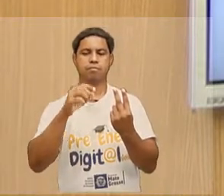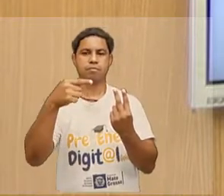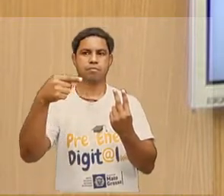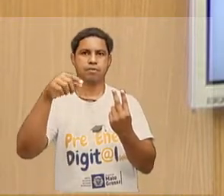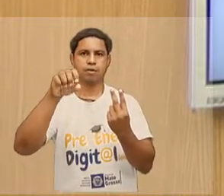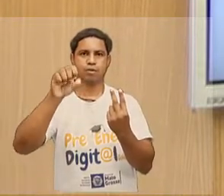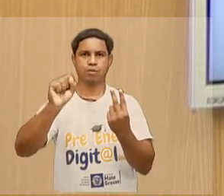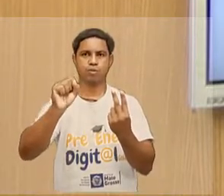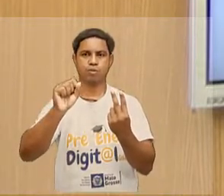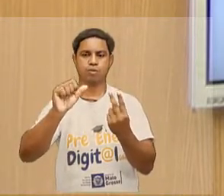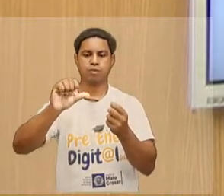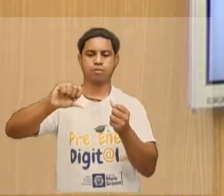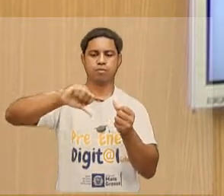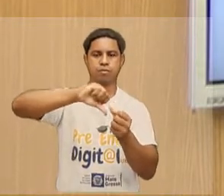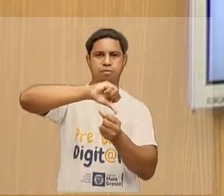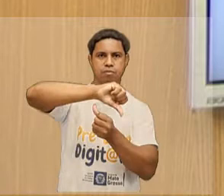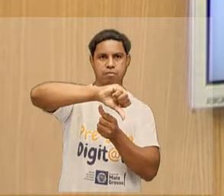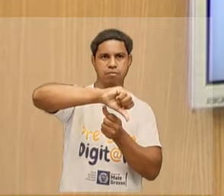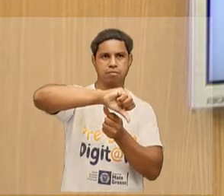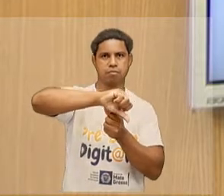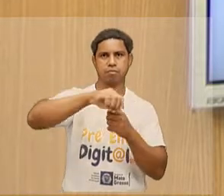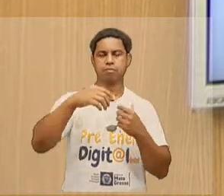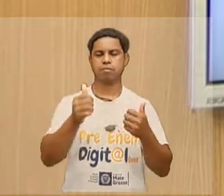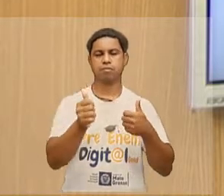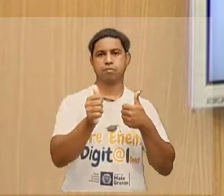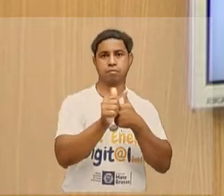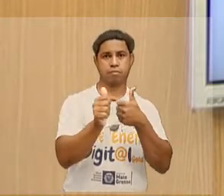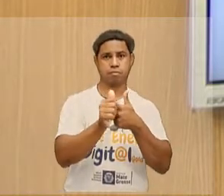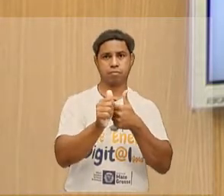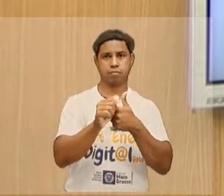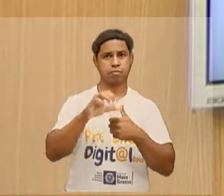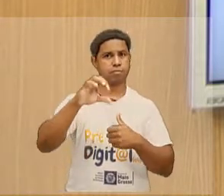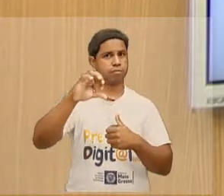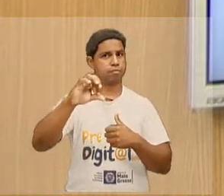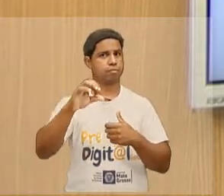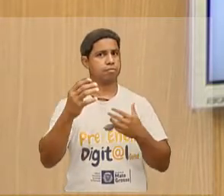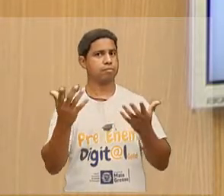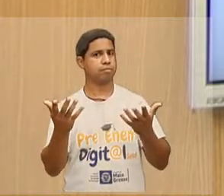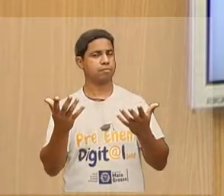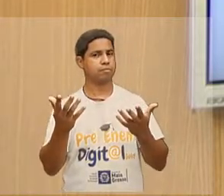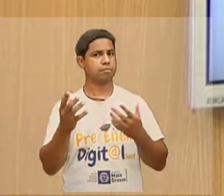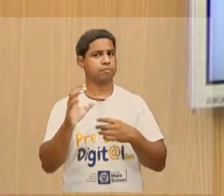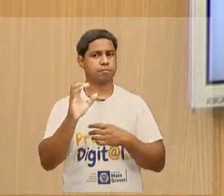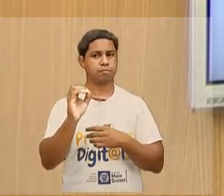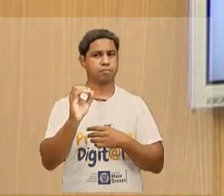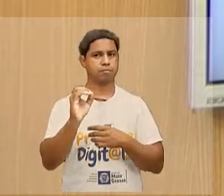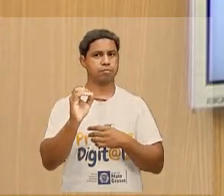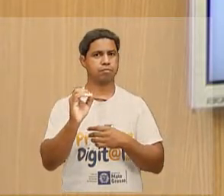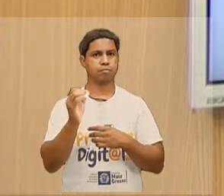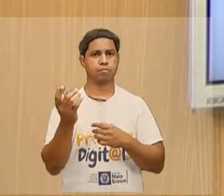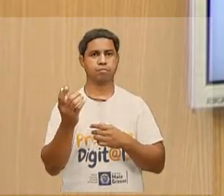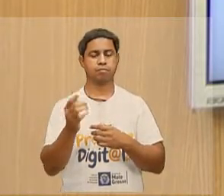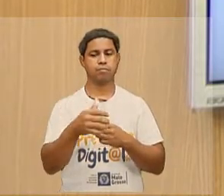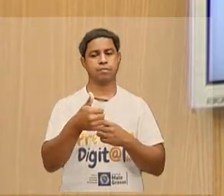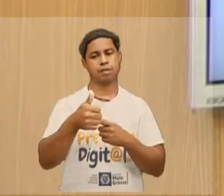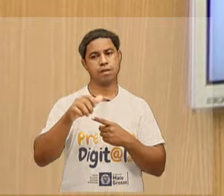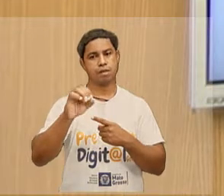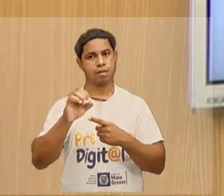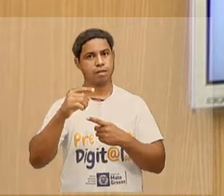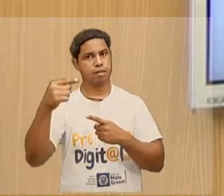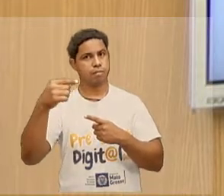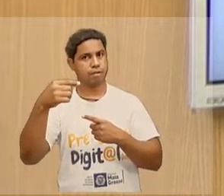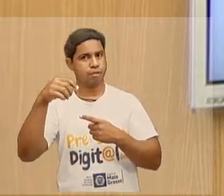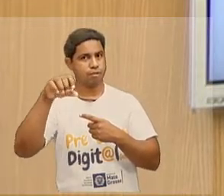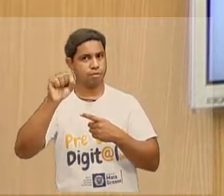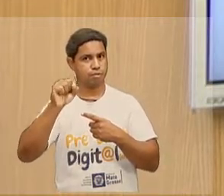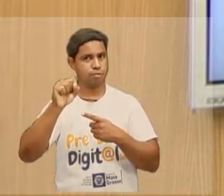Qual que está mais próximo do zero? O menos 9 ou o menos 8? Mais próximo do zero. 10 a menos 8. Então, 10 a menos